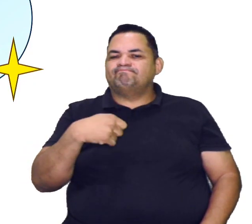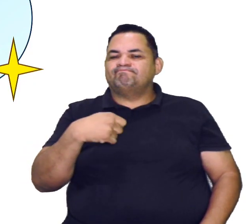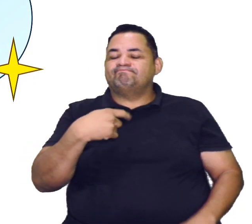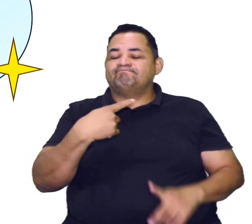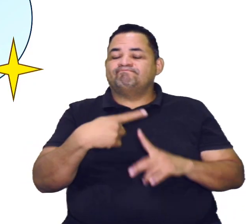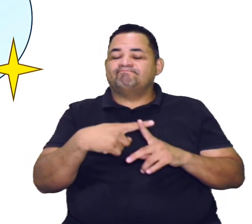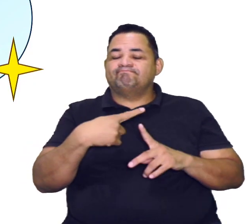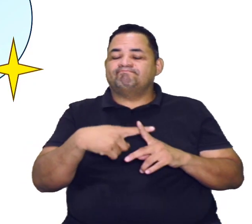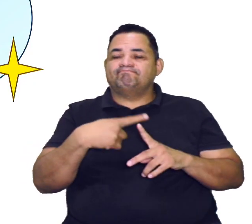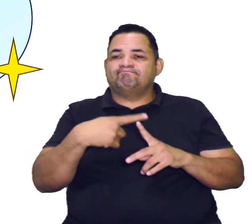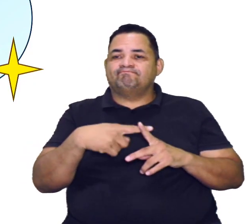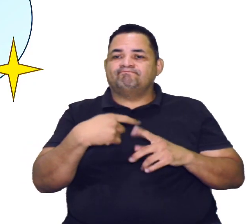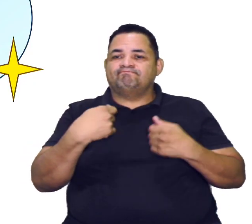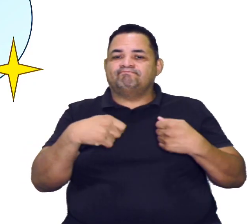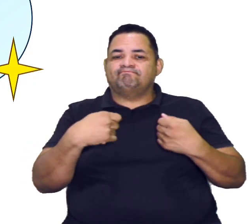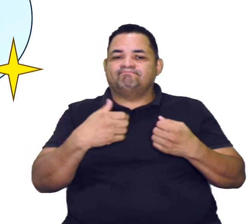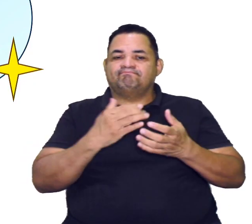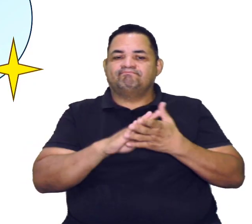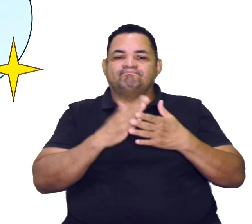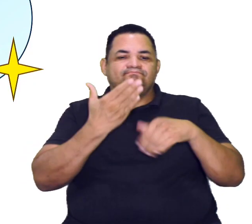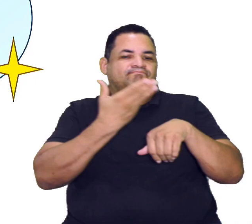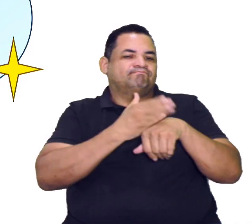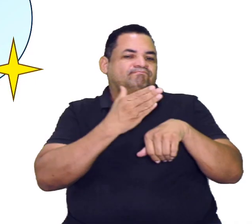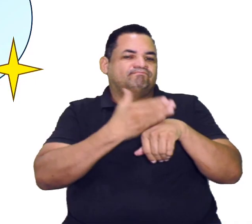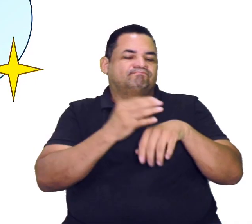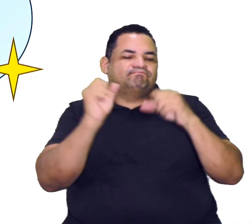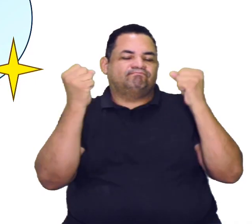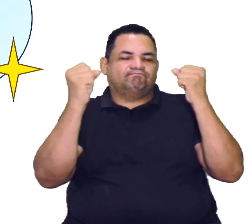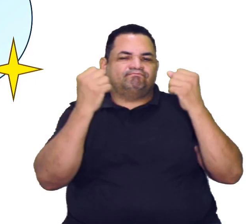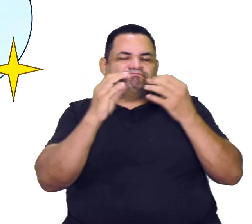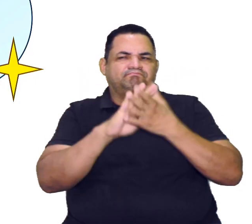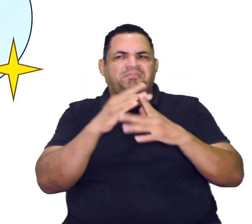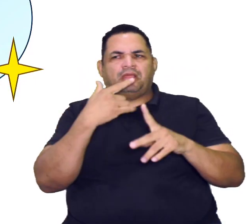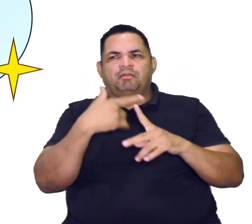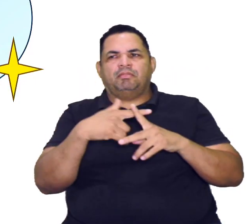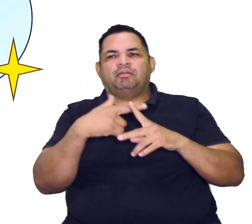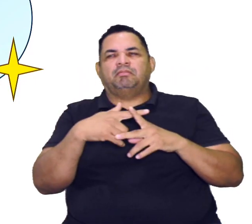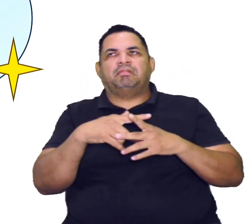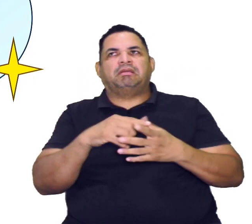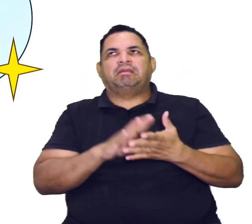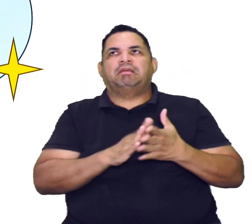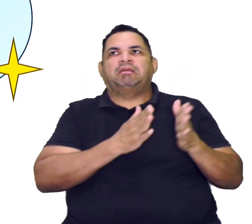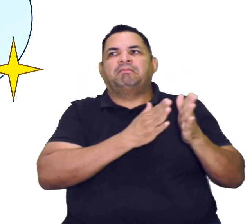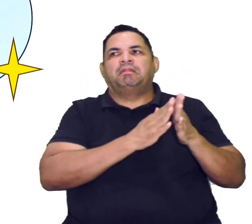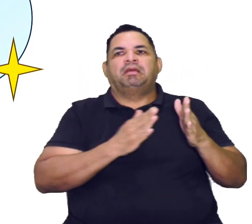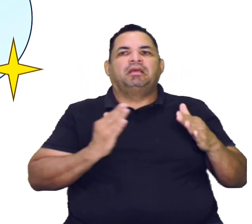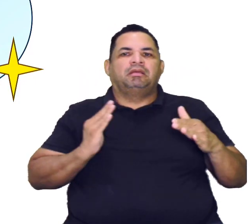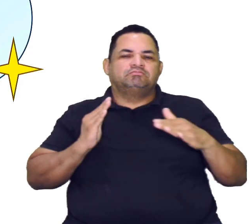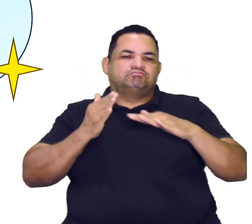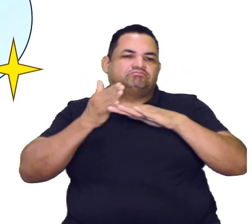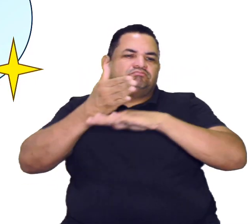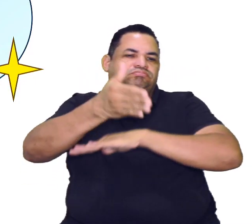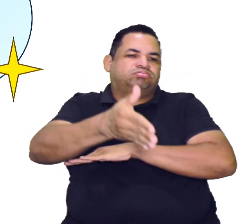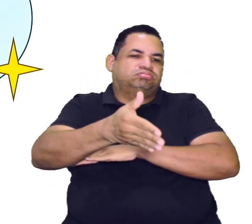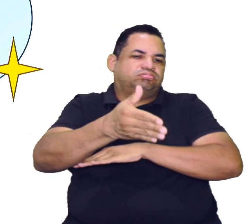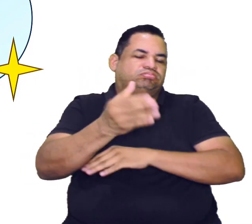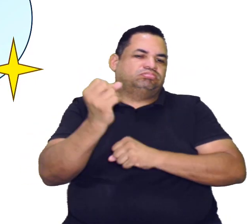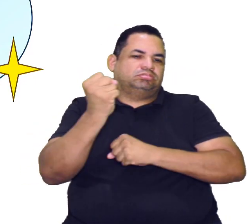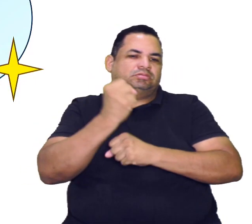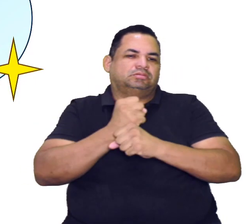né, colocar aí exercícios físicos na minha vida? Será que é só para passar de ano, só